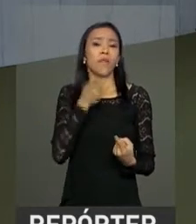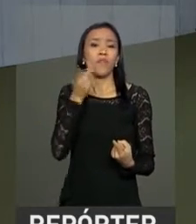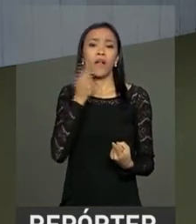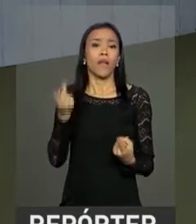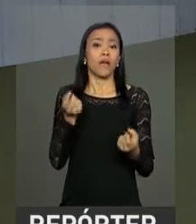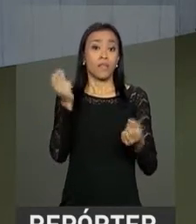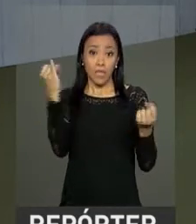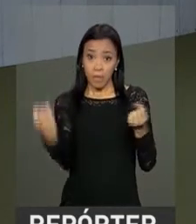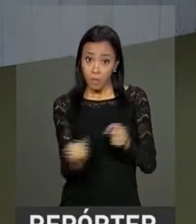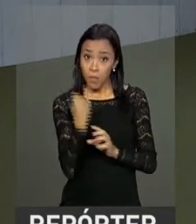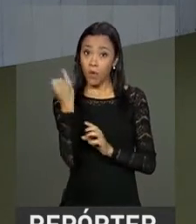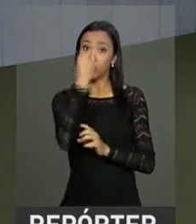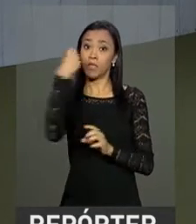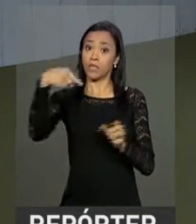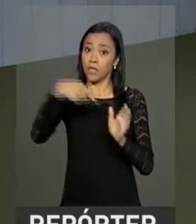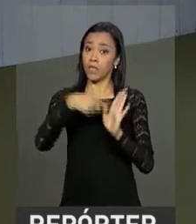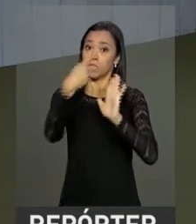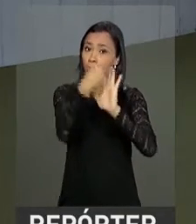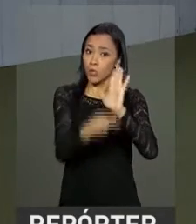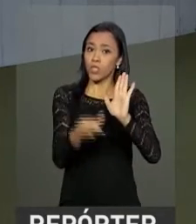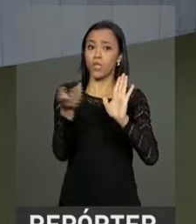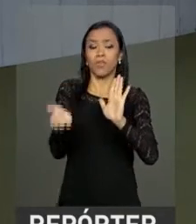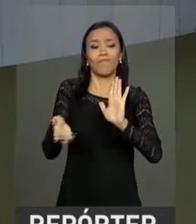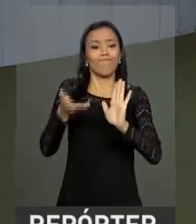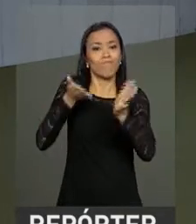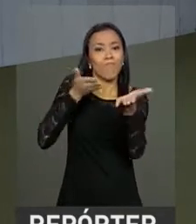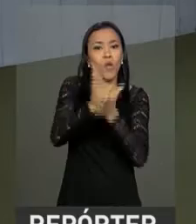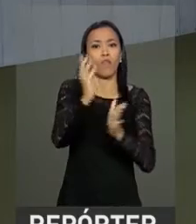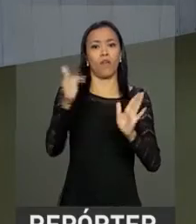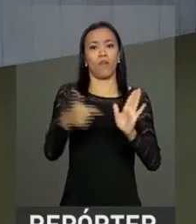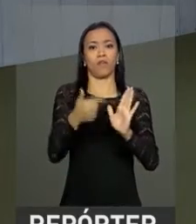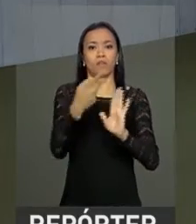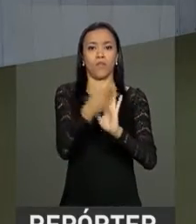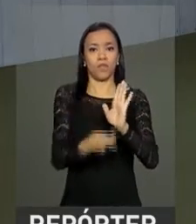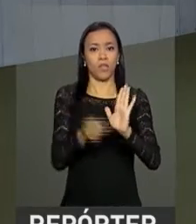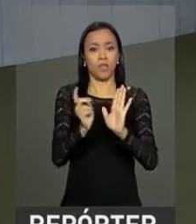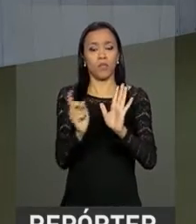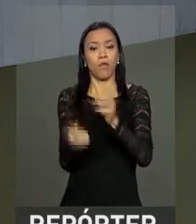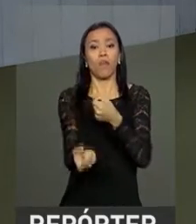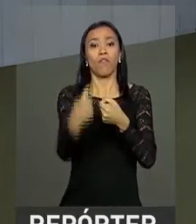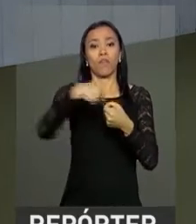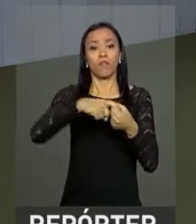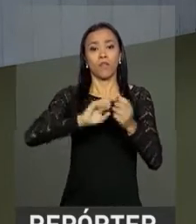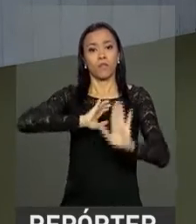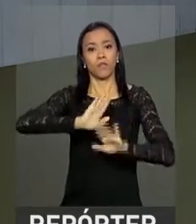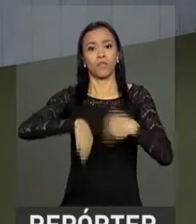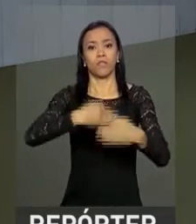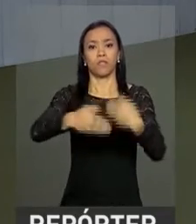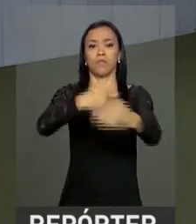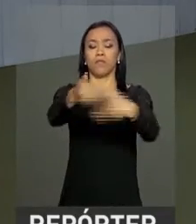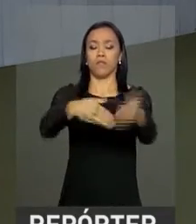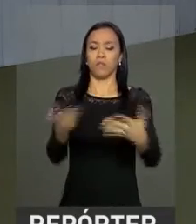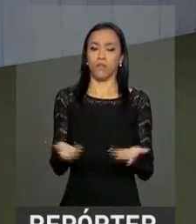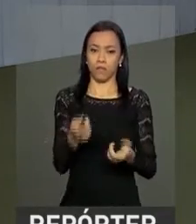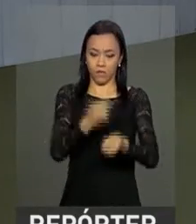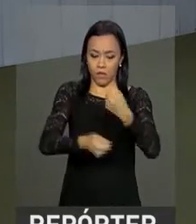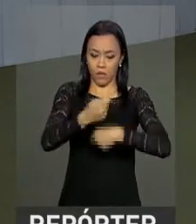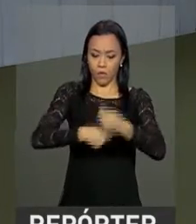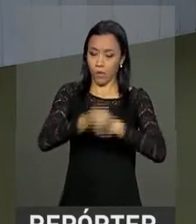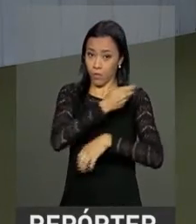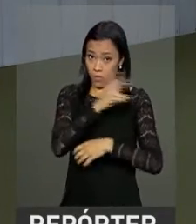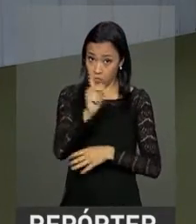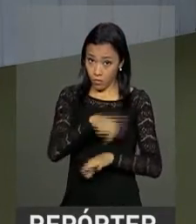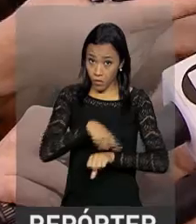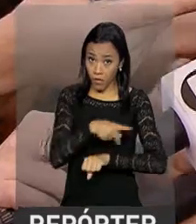falar da importância desse projeto a importância da aprovação desse projeto para retomada do crescimento da economia do país vamos